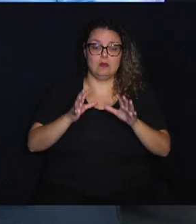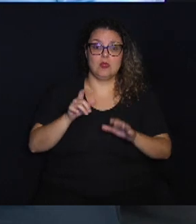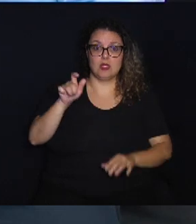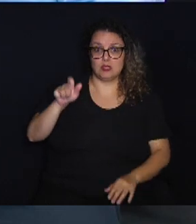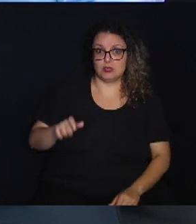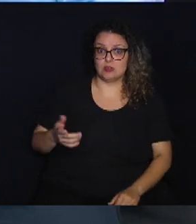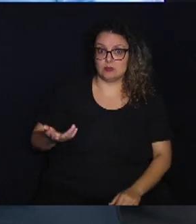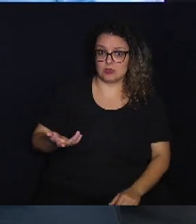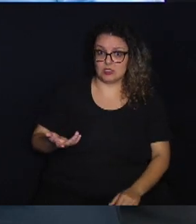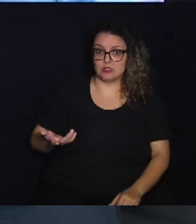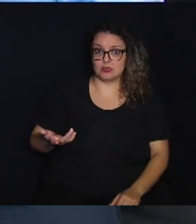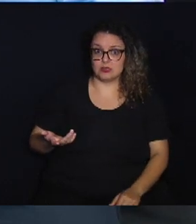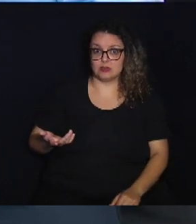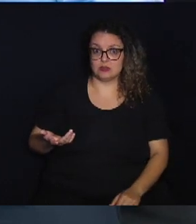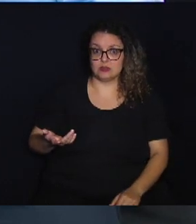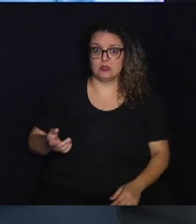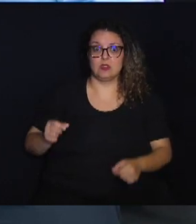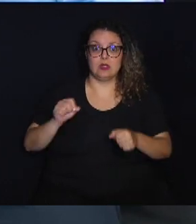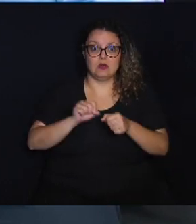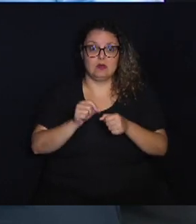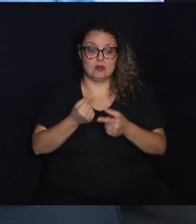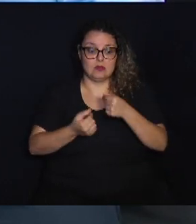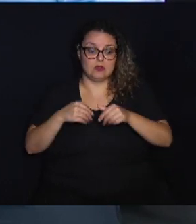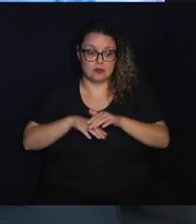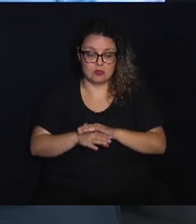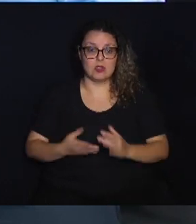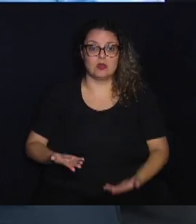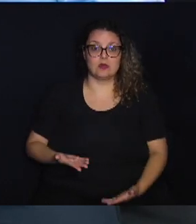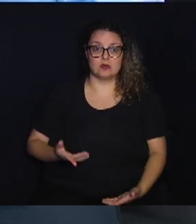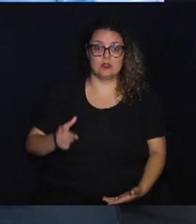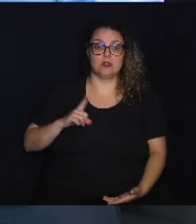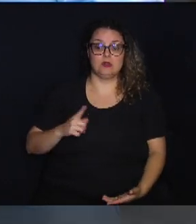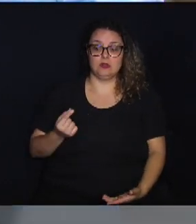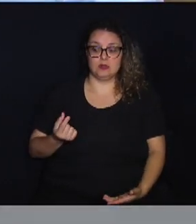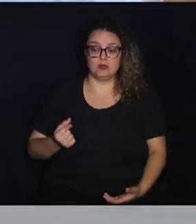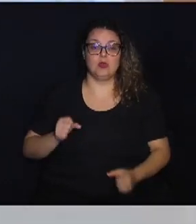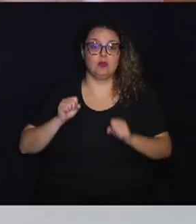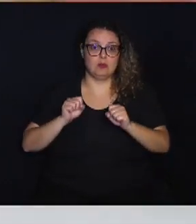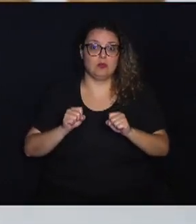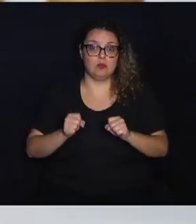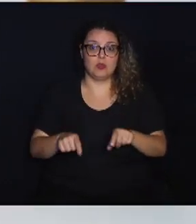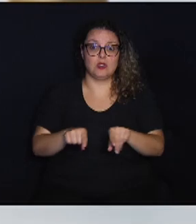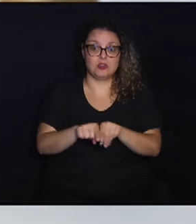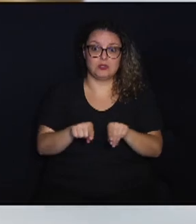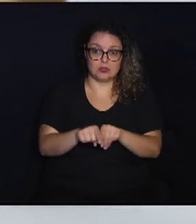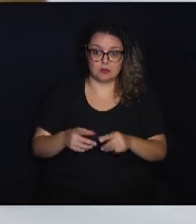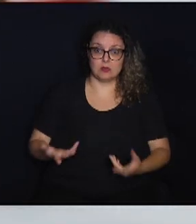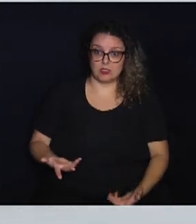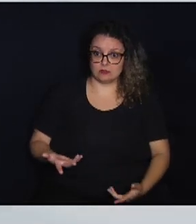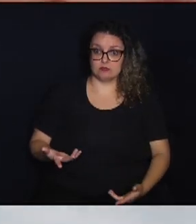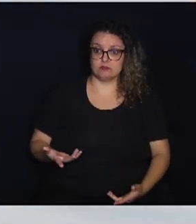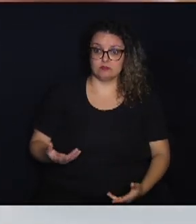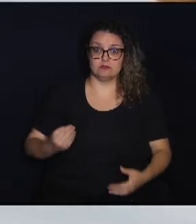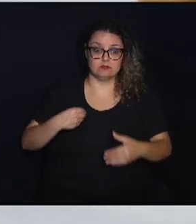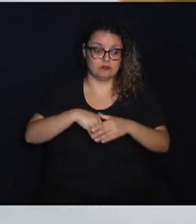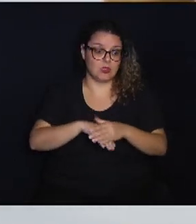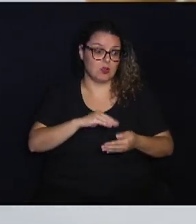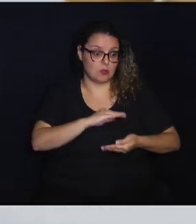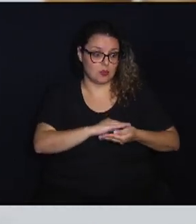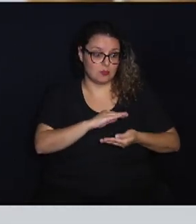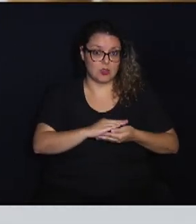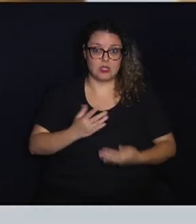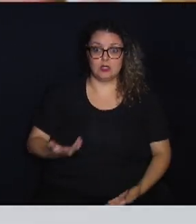pessoa, ela faça uma reserva, ela tenha um dinheiro que ela vai poder, inclusive, colocar numa poupança, fazer